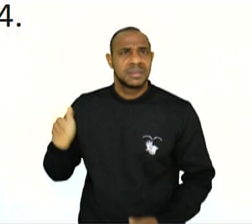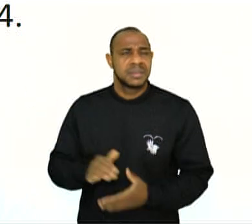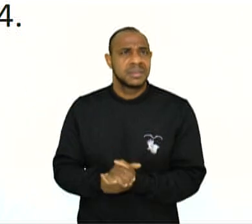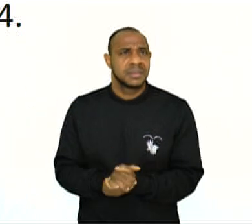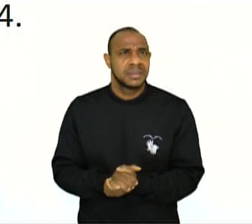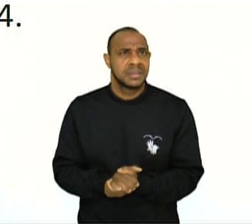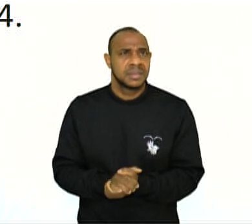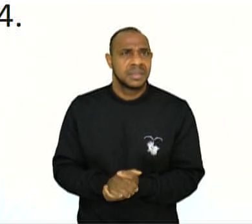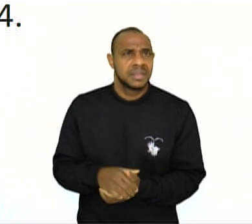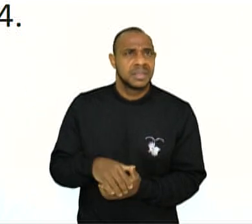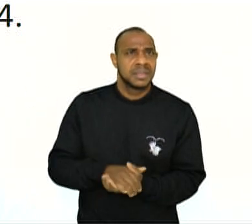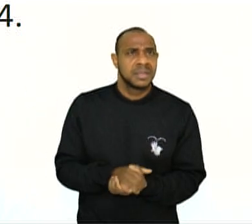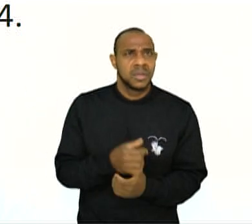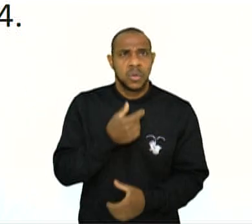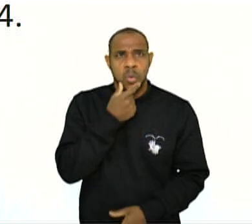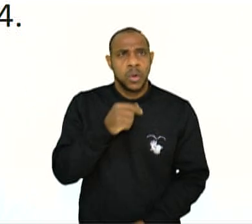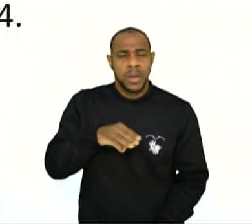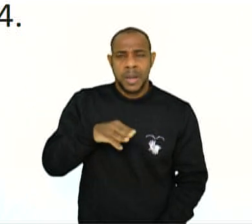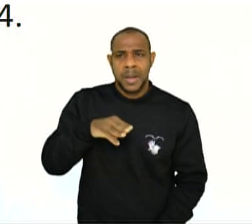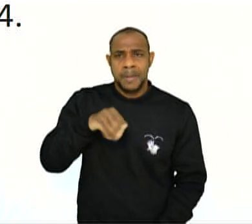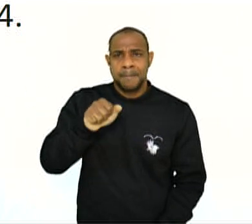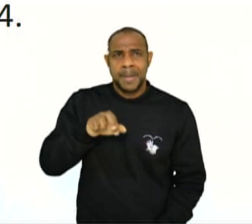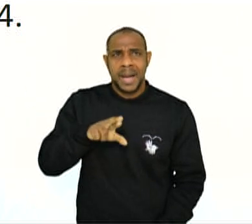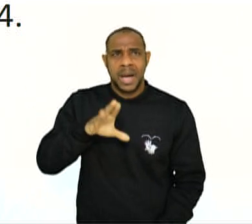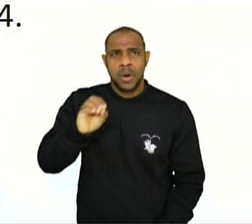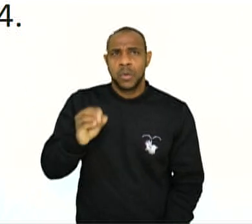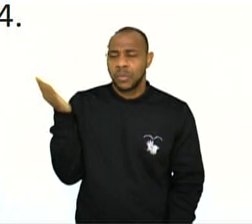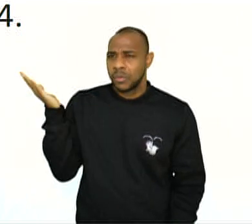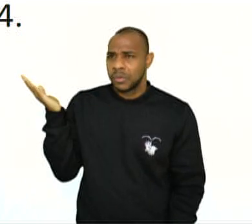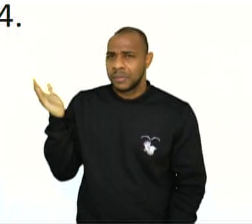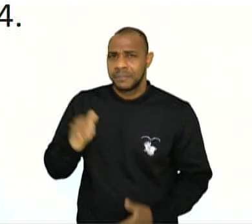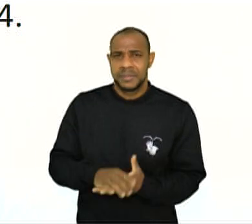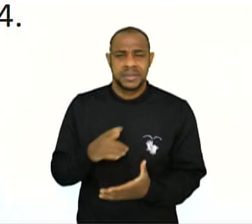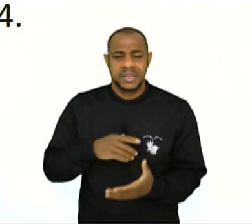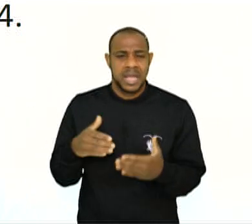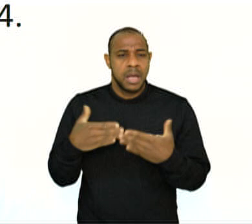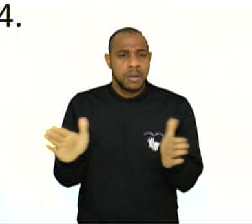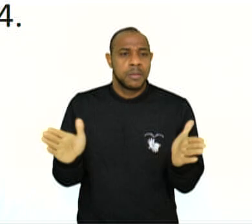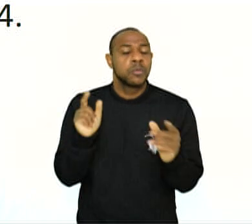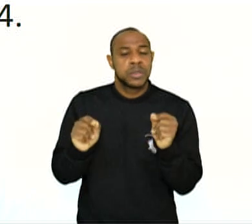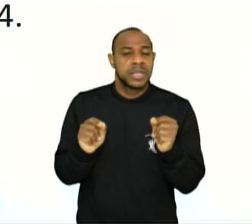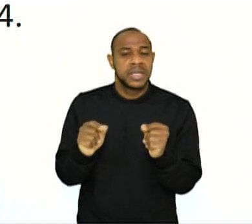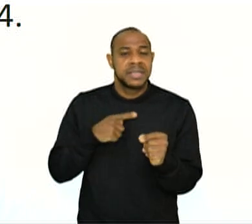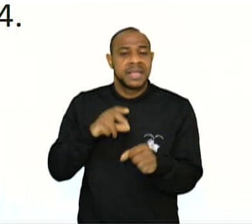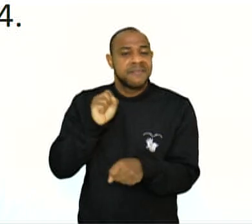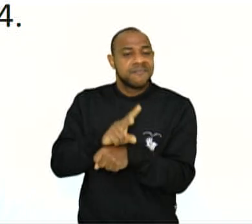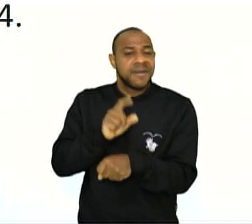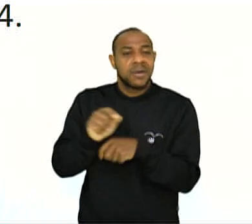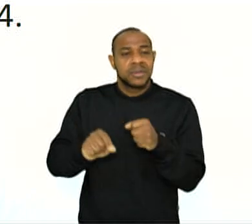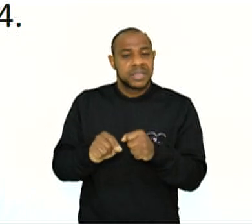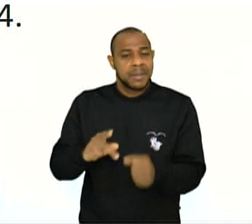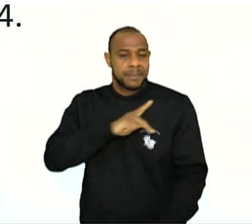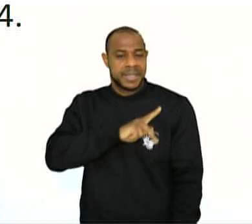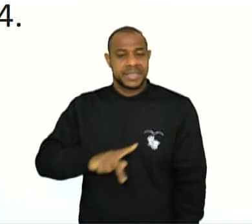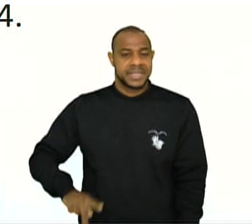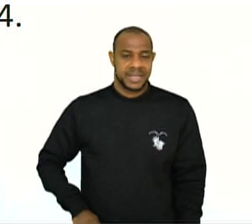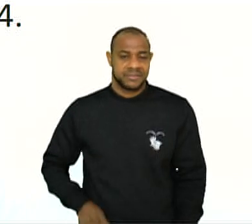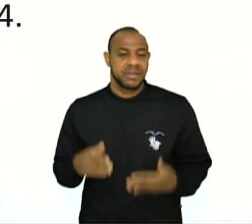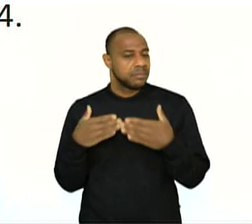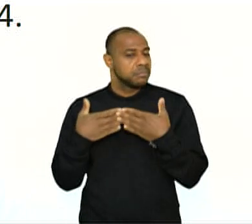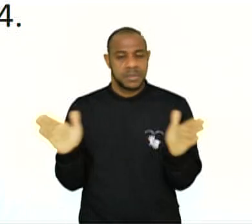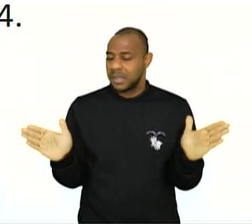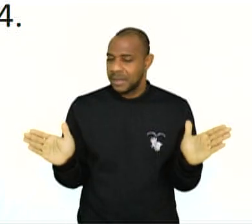Andrade, ele disse assim, declaro vaga a presidência da República. Essa declaração aí feita pelo presidente do